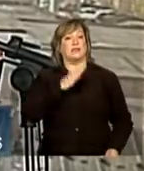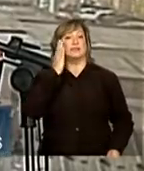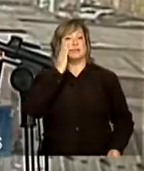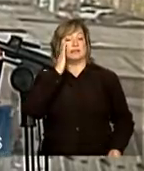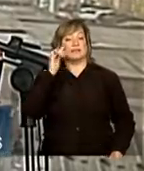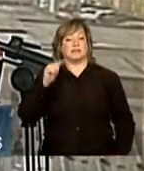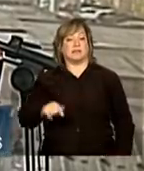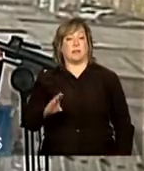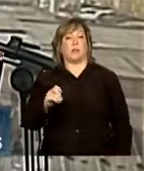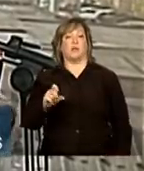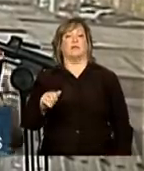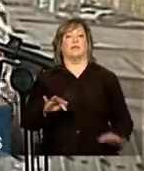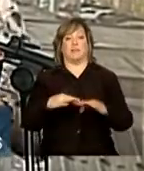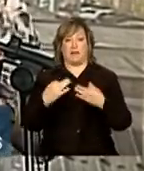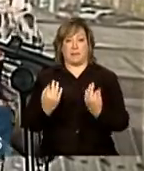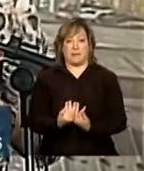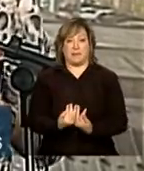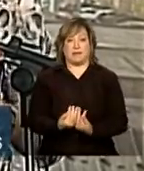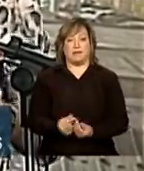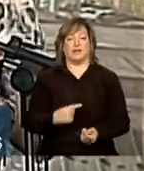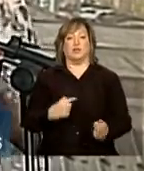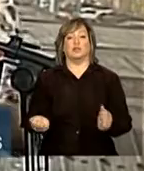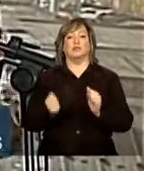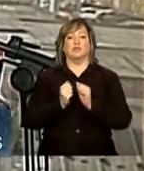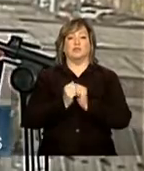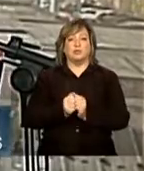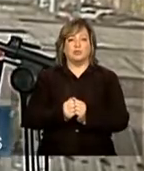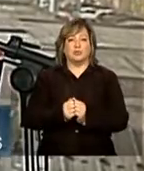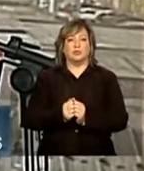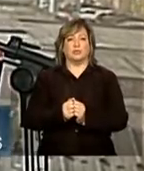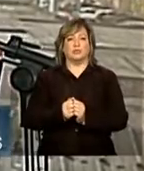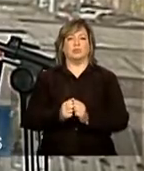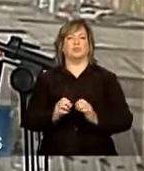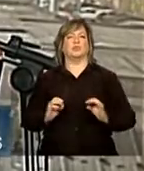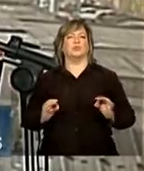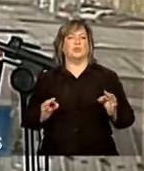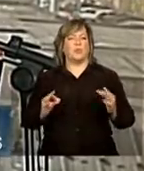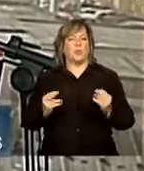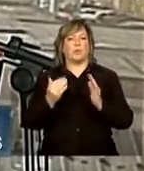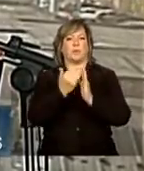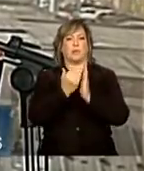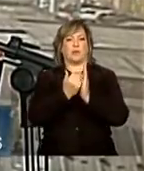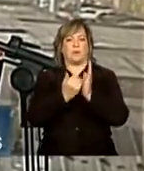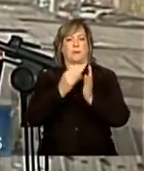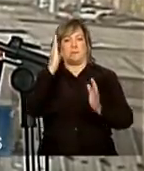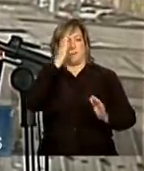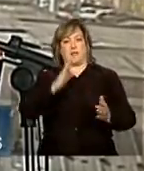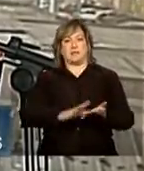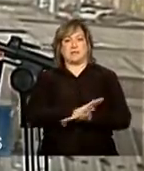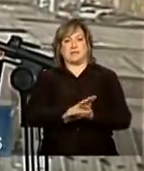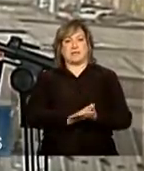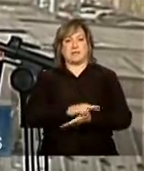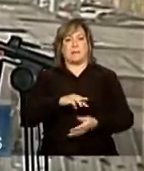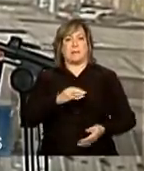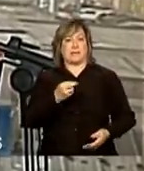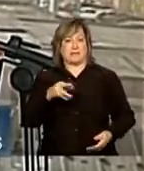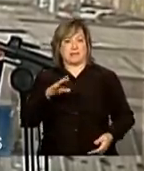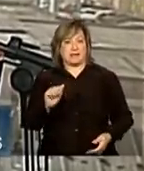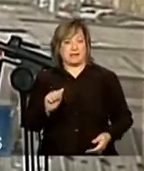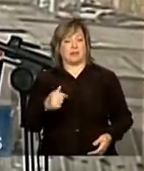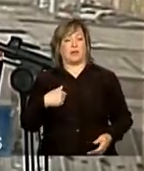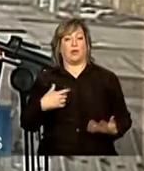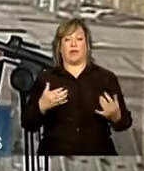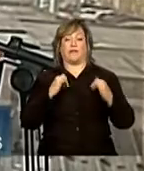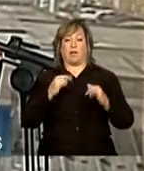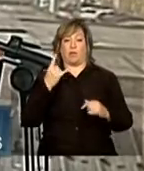Bolsa Família, junto com todos os programas do Brasil Sem Miséria, e aí eu queria falar de um,